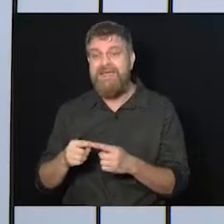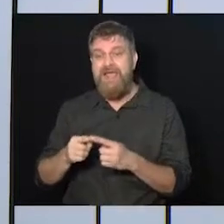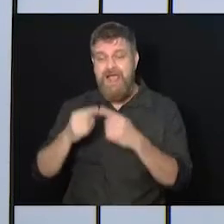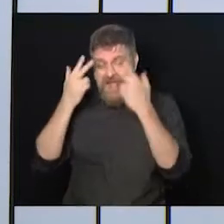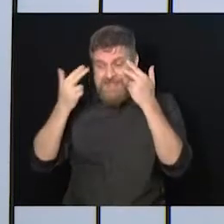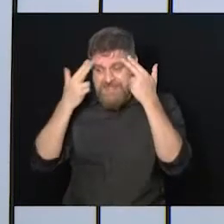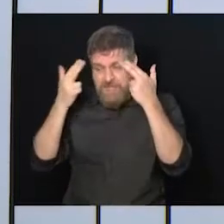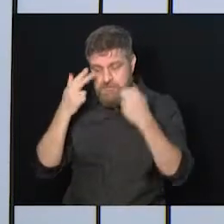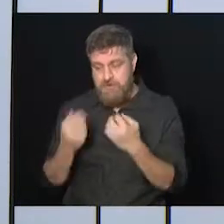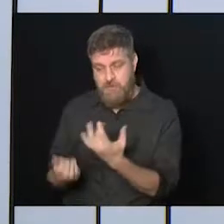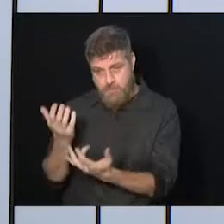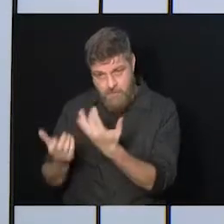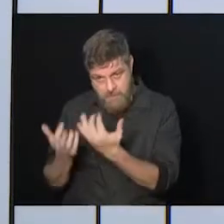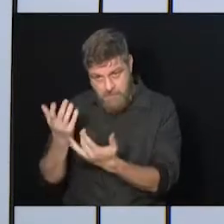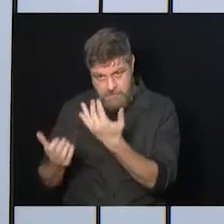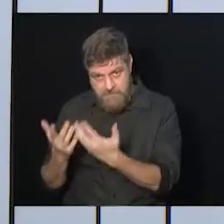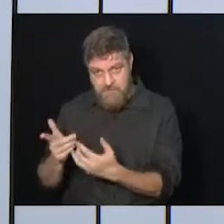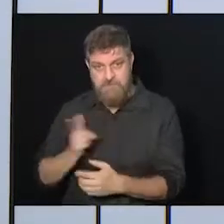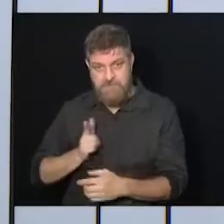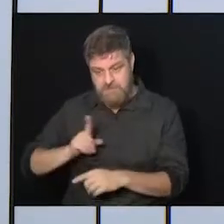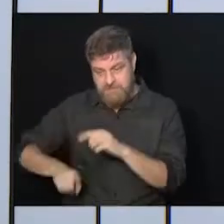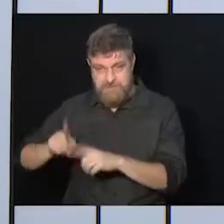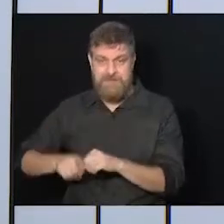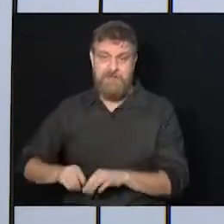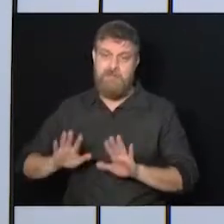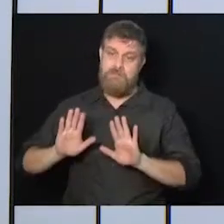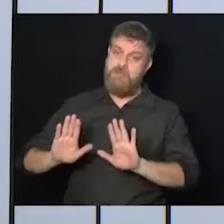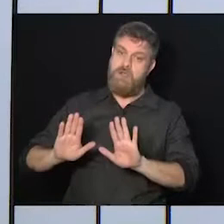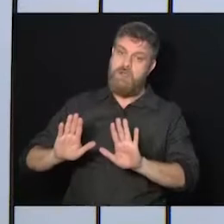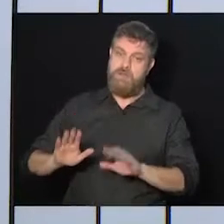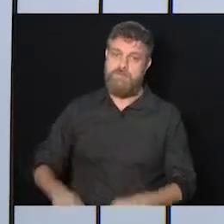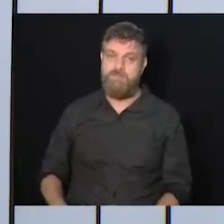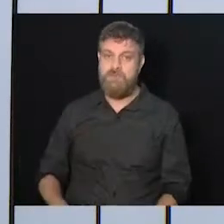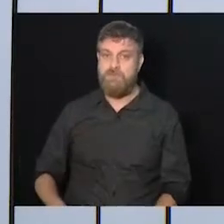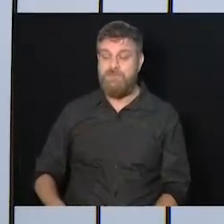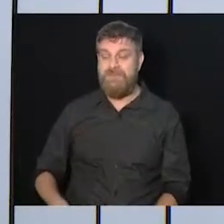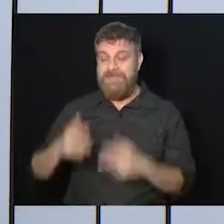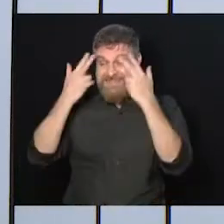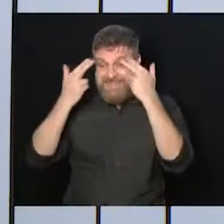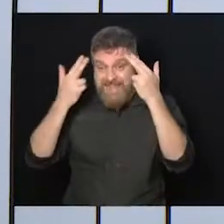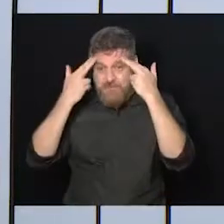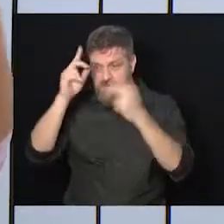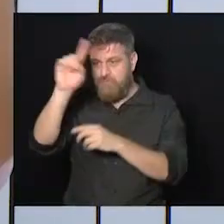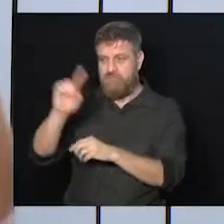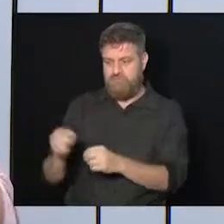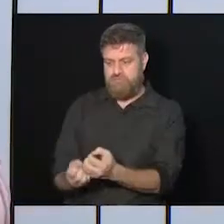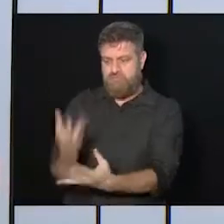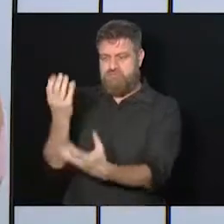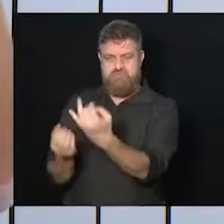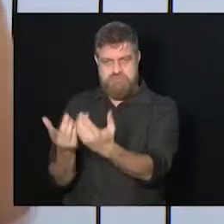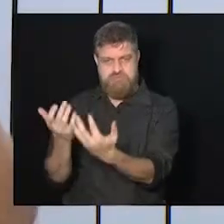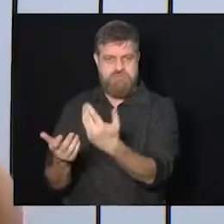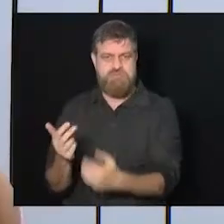ela precisa do fogo para liberar os nutrientes. Claro que fogo natural,